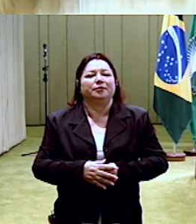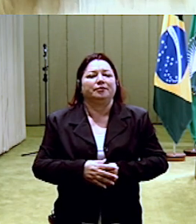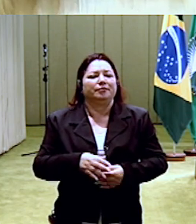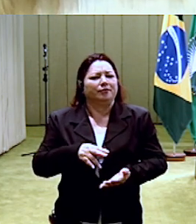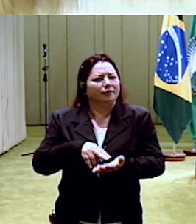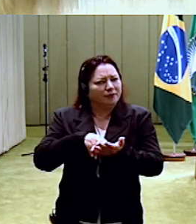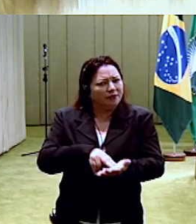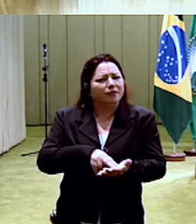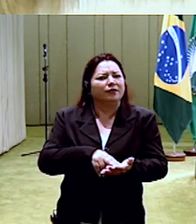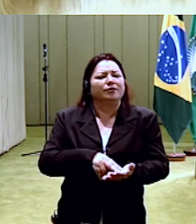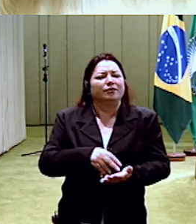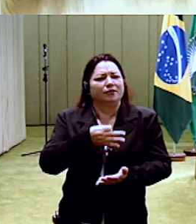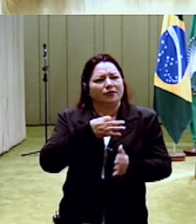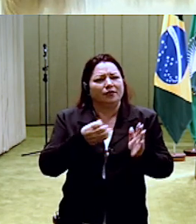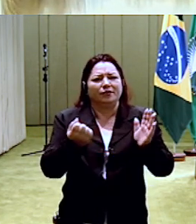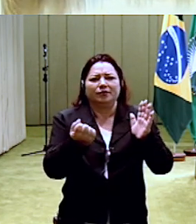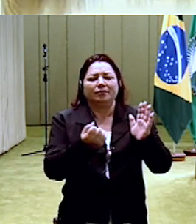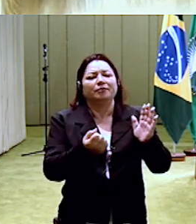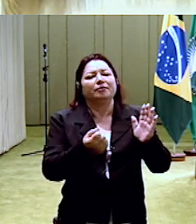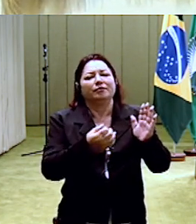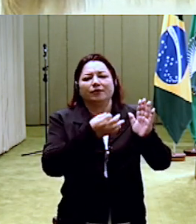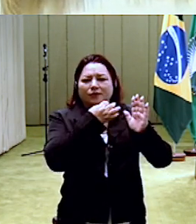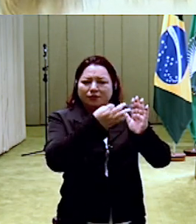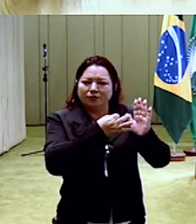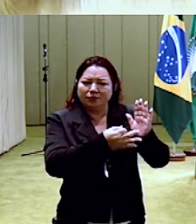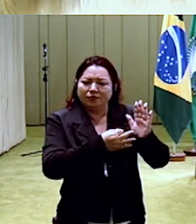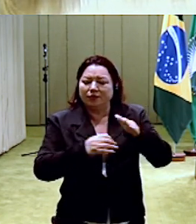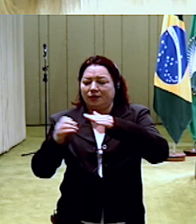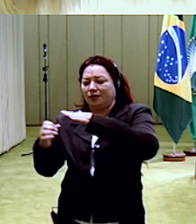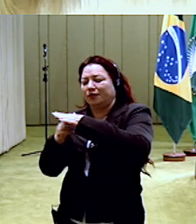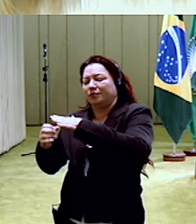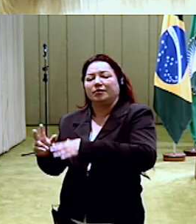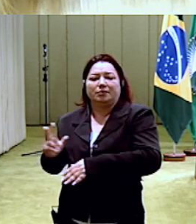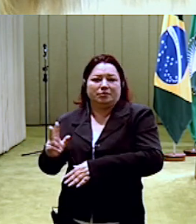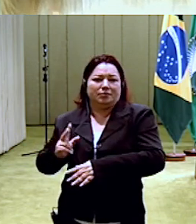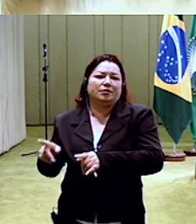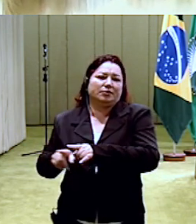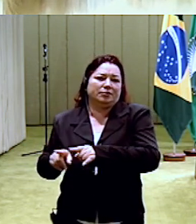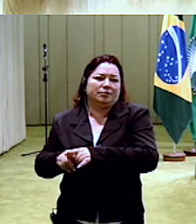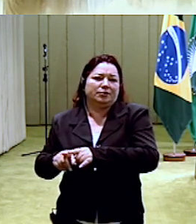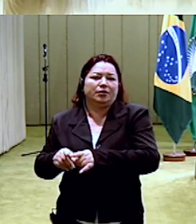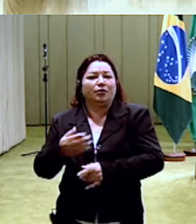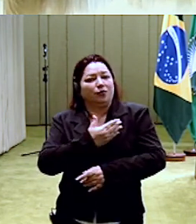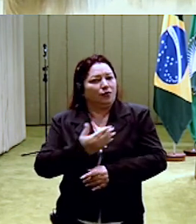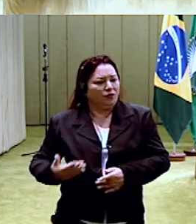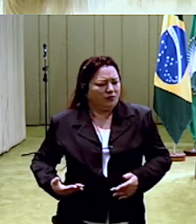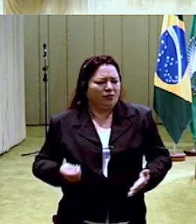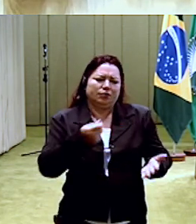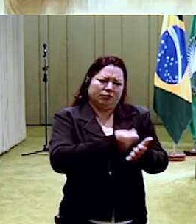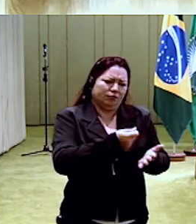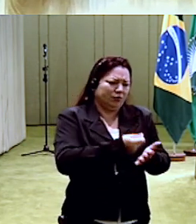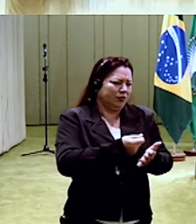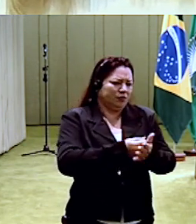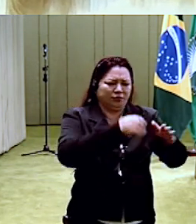ações afirmativas que nós estamos tentando fazer em relação às empresas privadas. Enfim, no setor público é obrigatório,